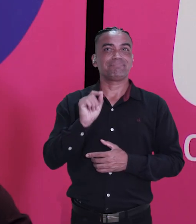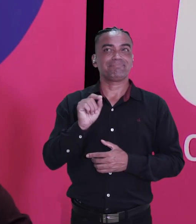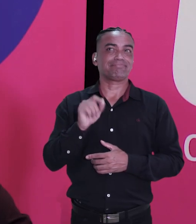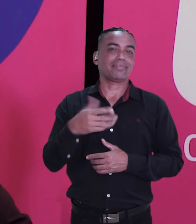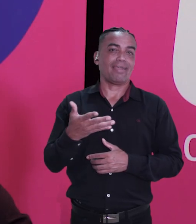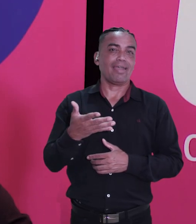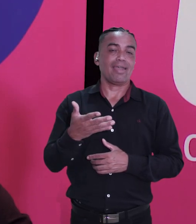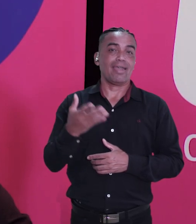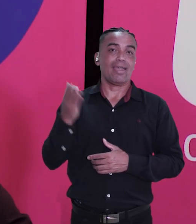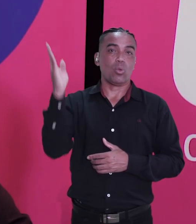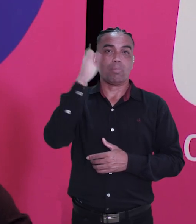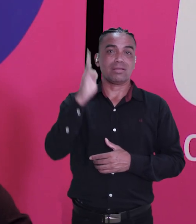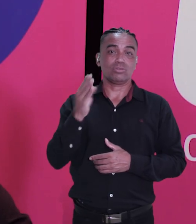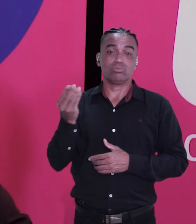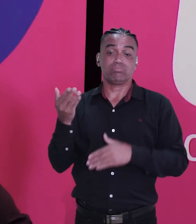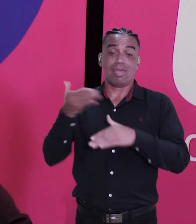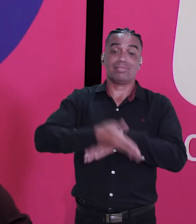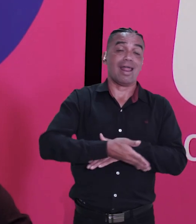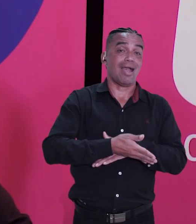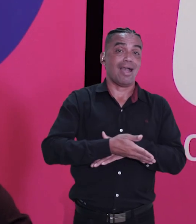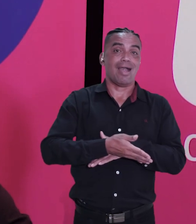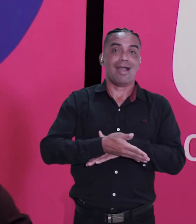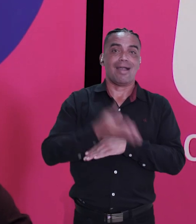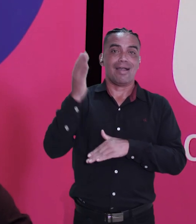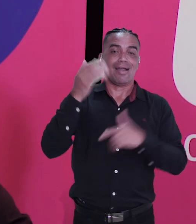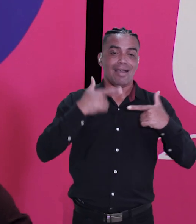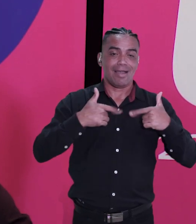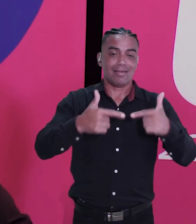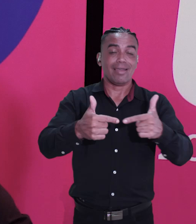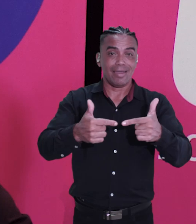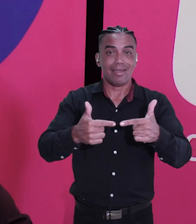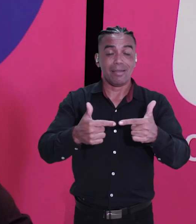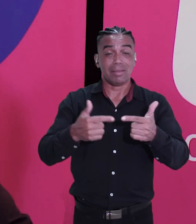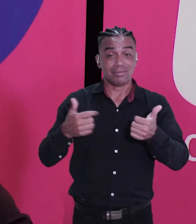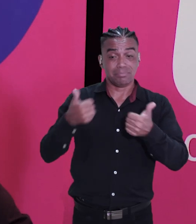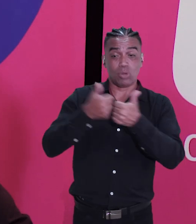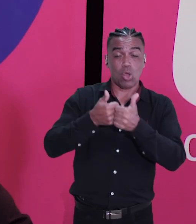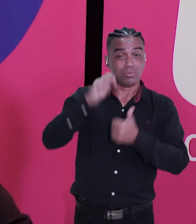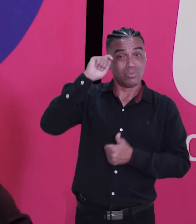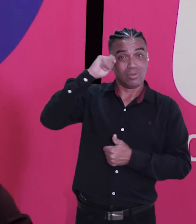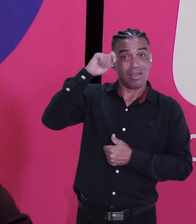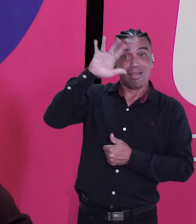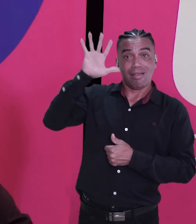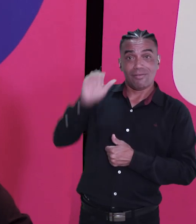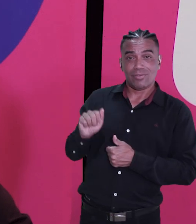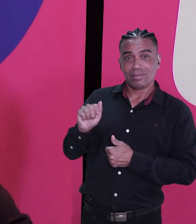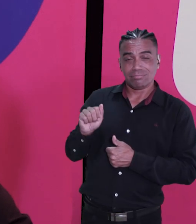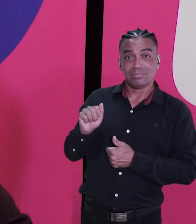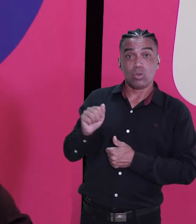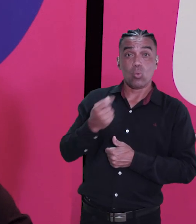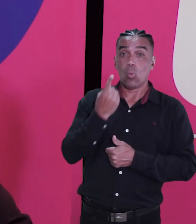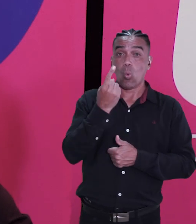em enfiar o Brasil na guerra, justamente o que você falou, tinha base lá mais próxima da África. E foi